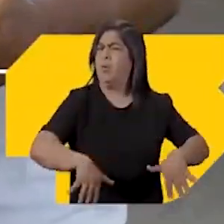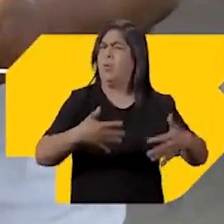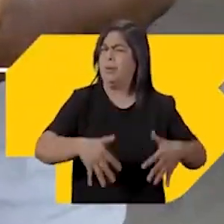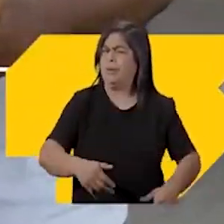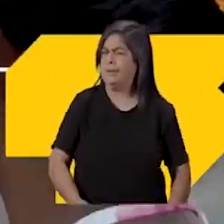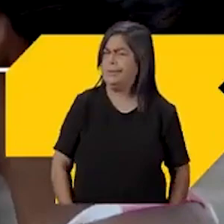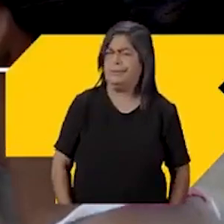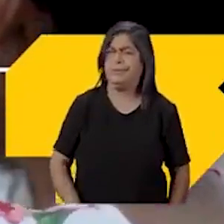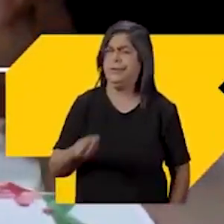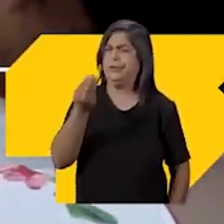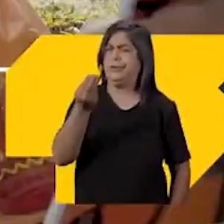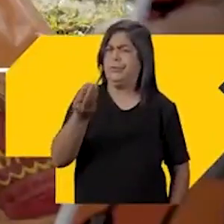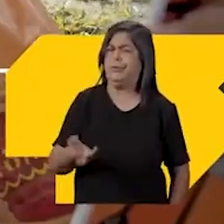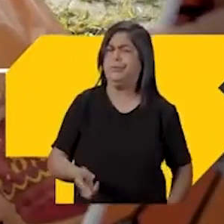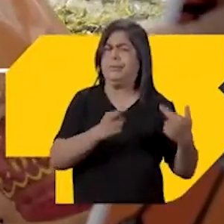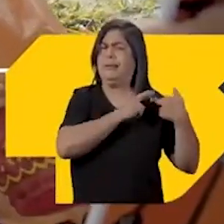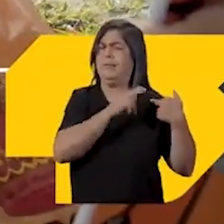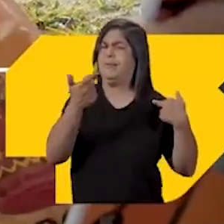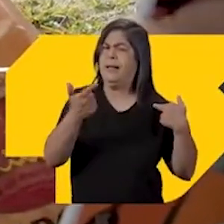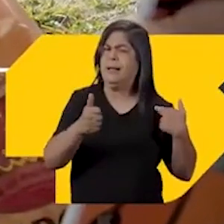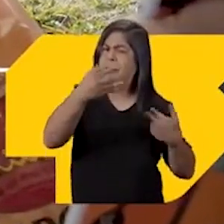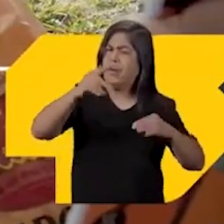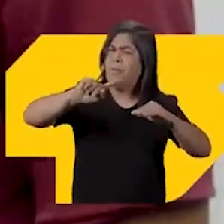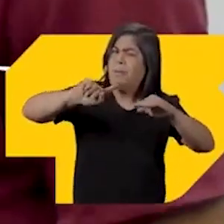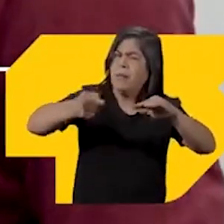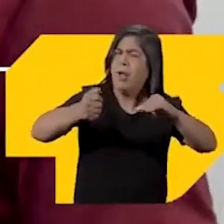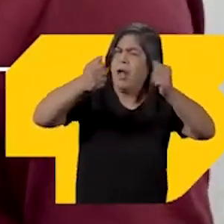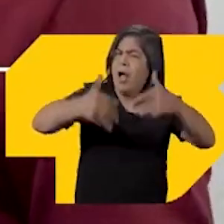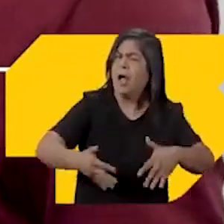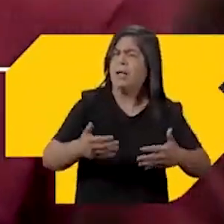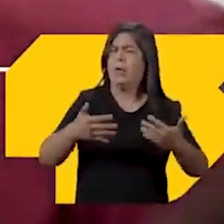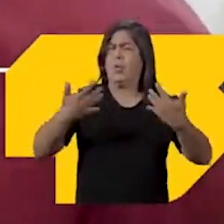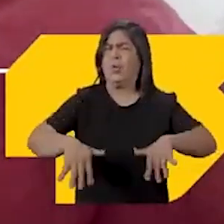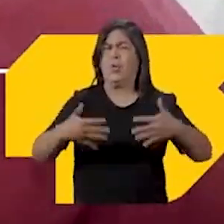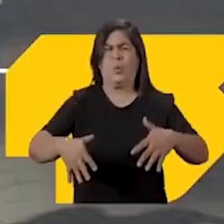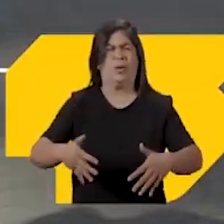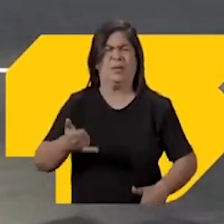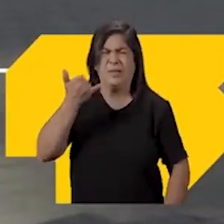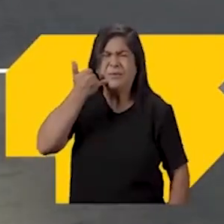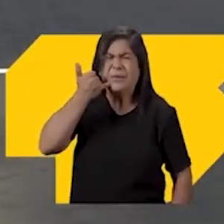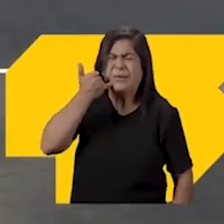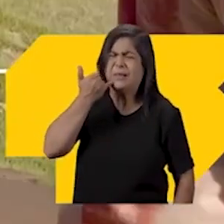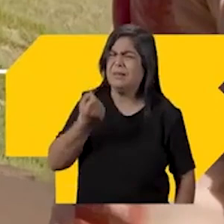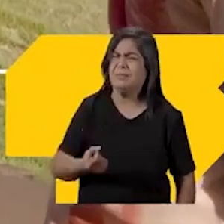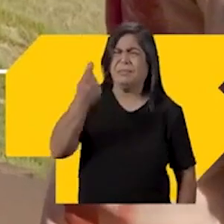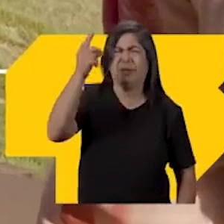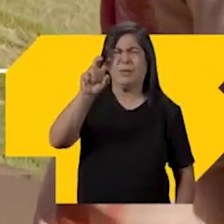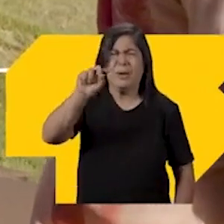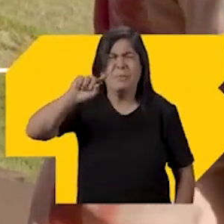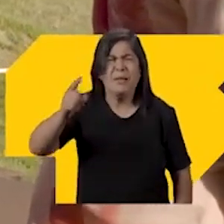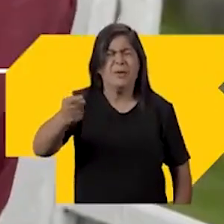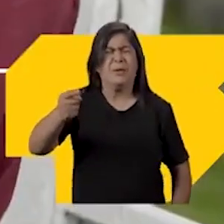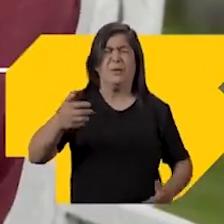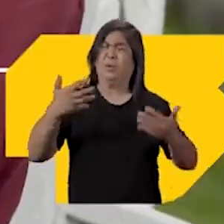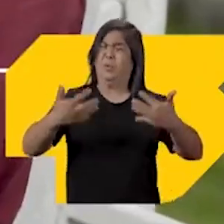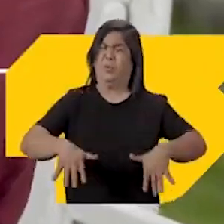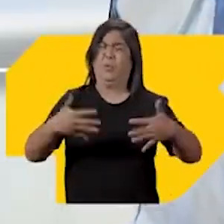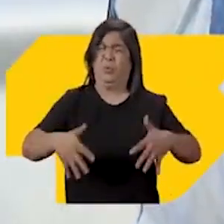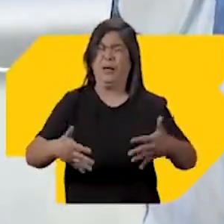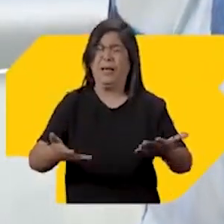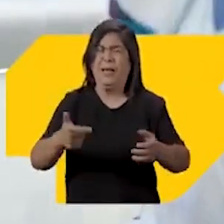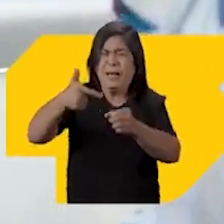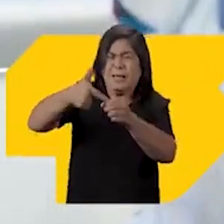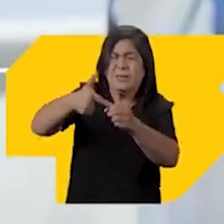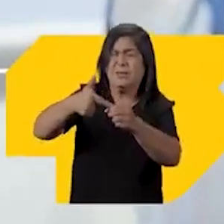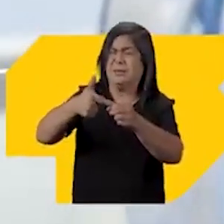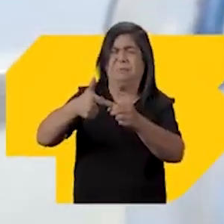Na sua opinião, é? Estudinho. É responsabilidade, né? 14 milhões do governo da Paraíba. Com telefonia. É um sem noção mesmo. Descarado.